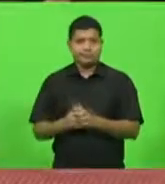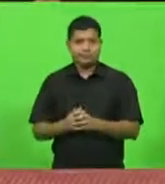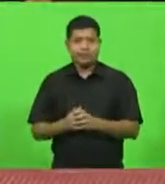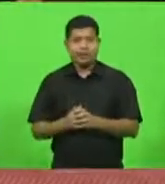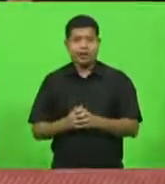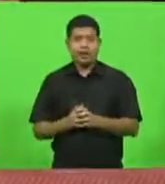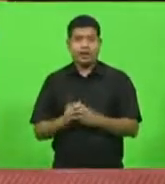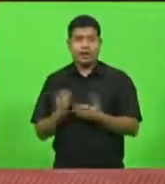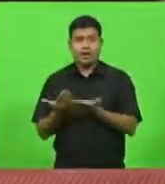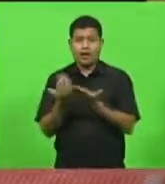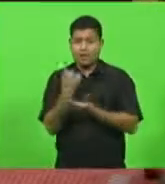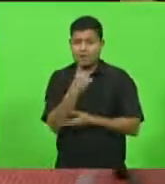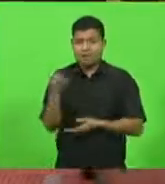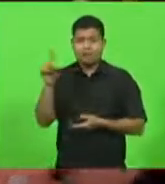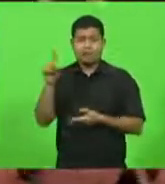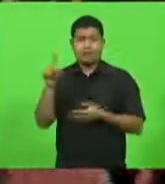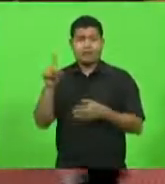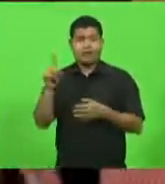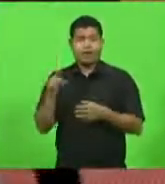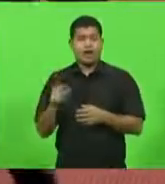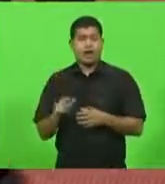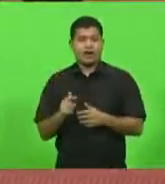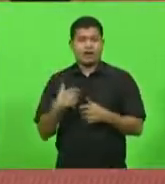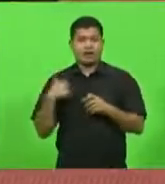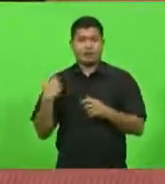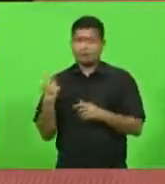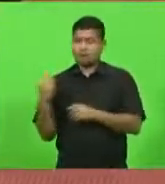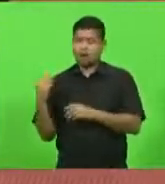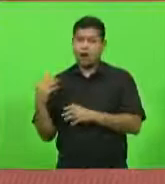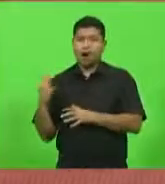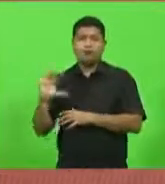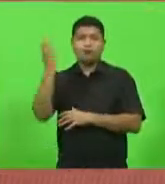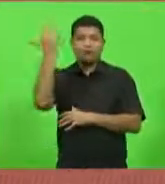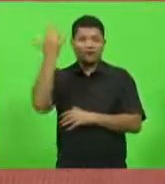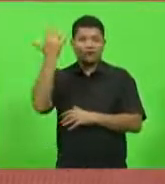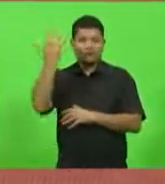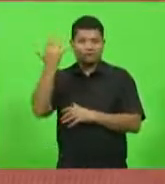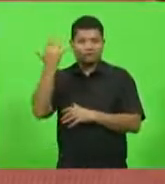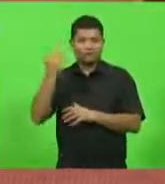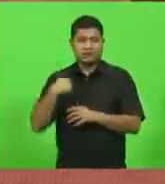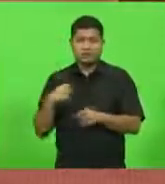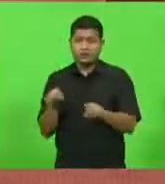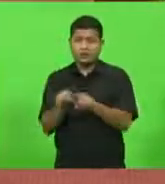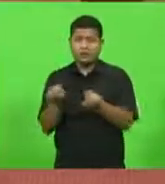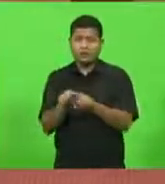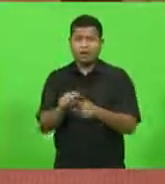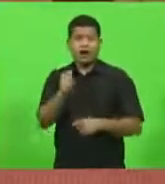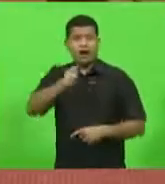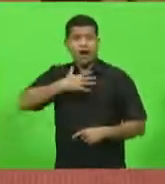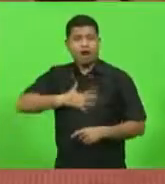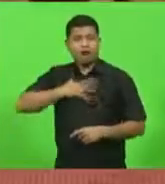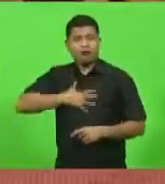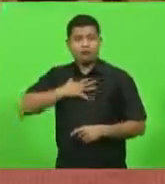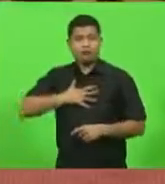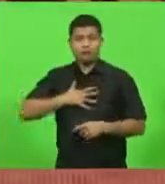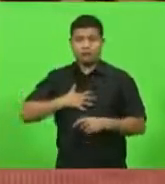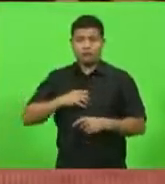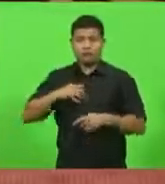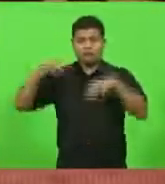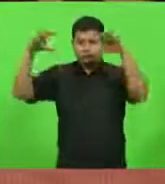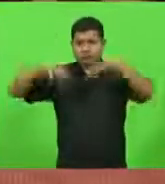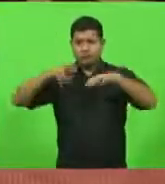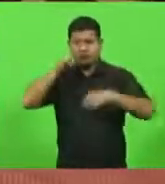que eventos climáticos atingiram Santa Catarina. Em agosto, chuvas fortes, tornados e granizo afetaram também